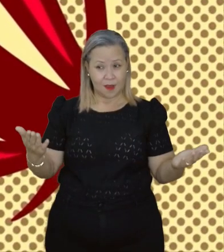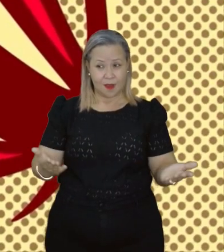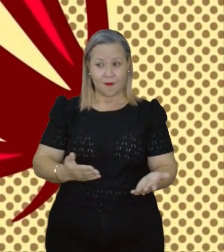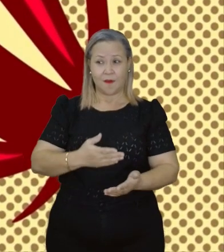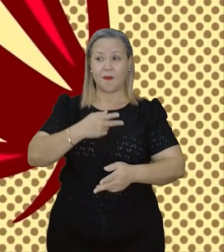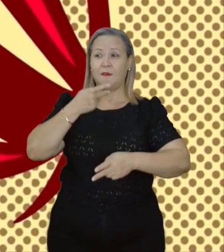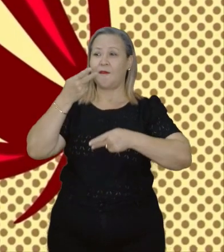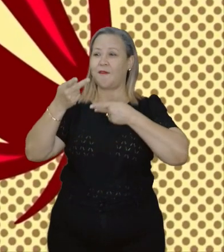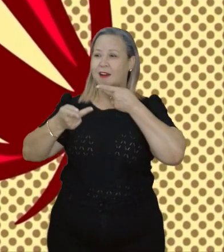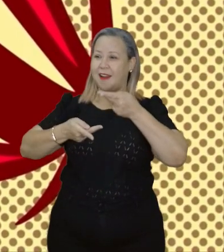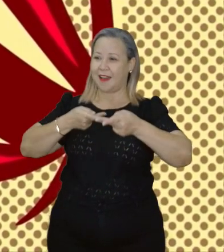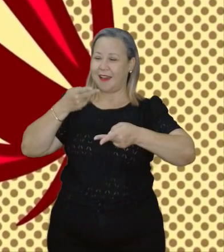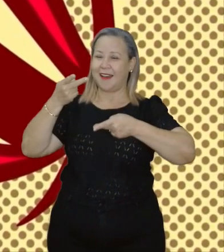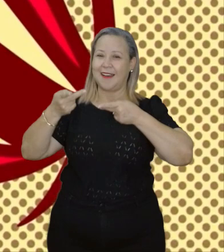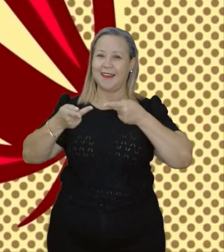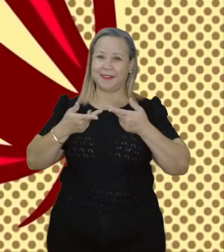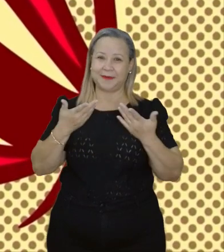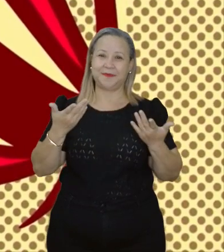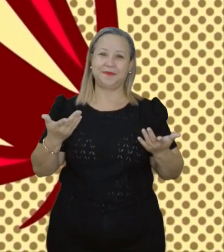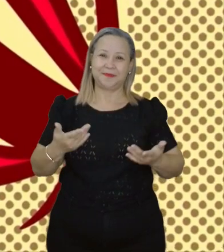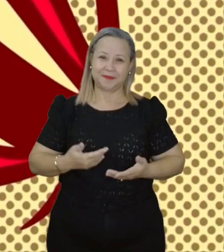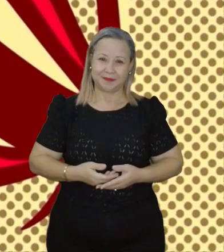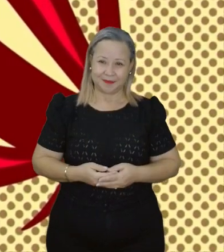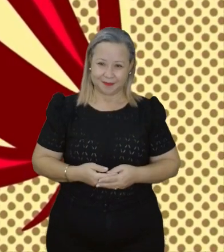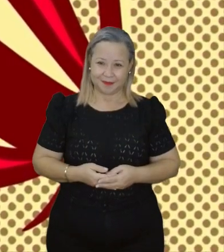agora eu vou falar.